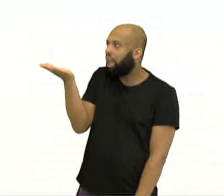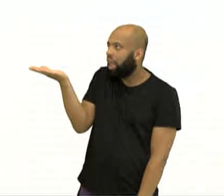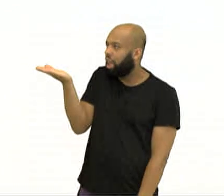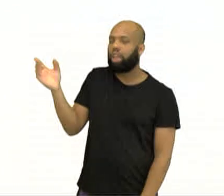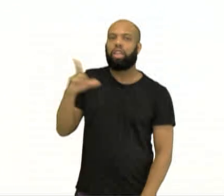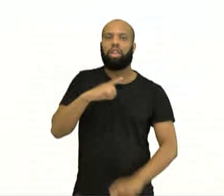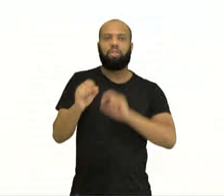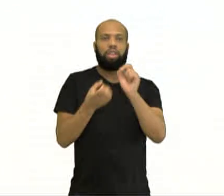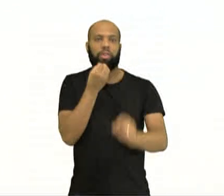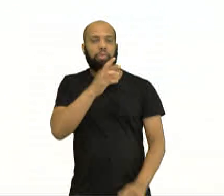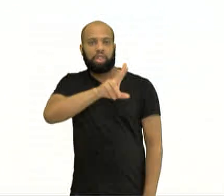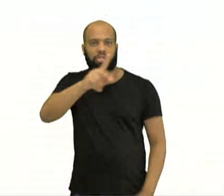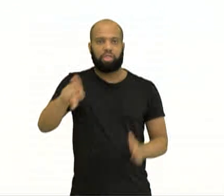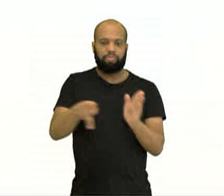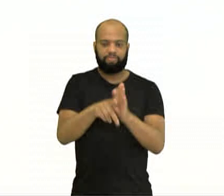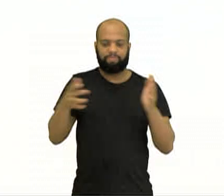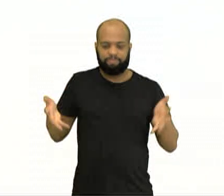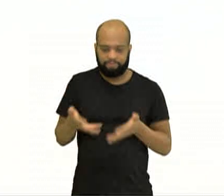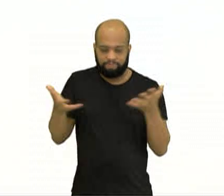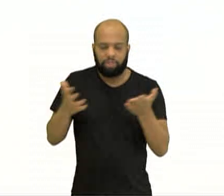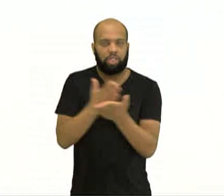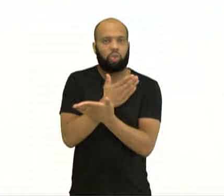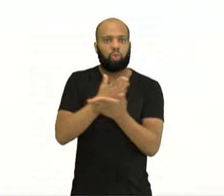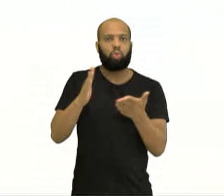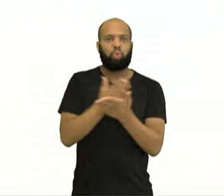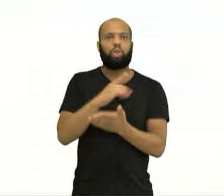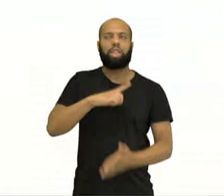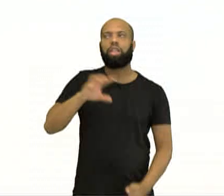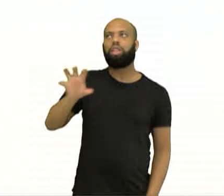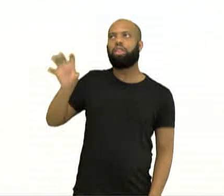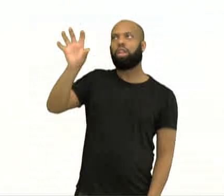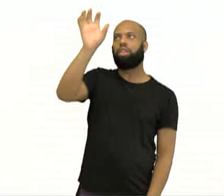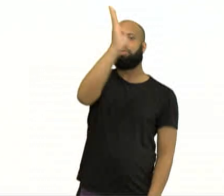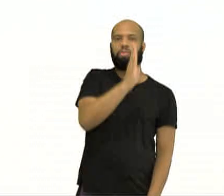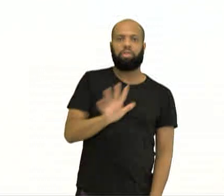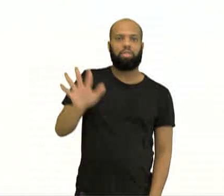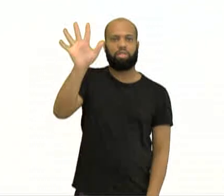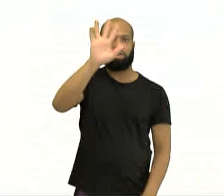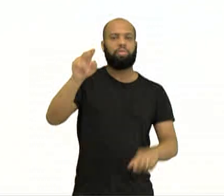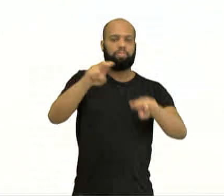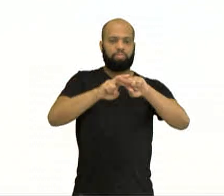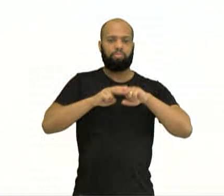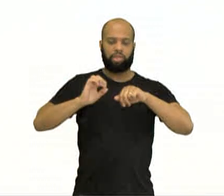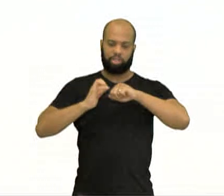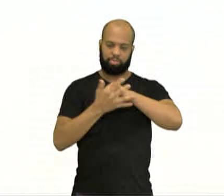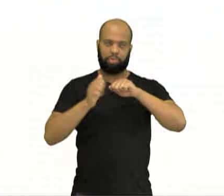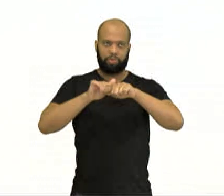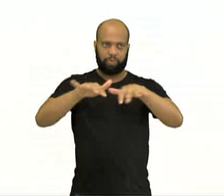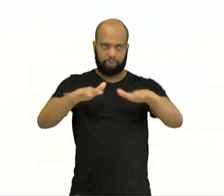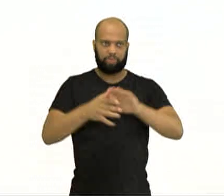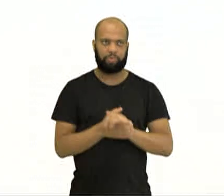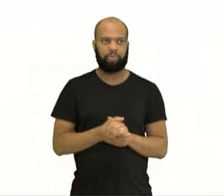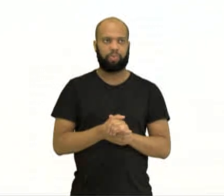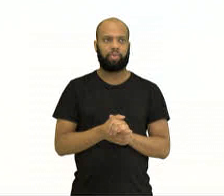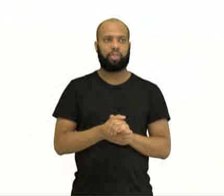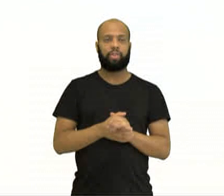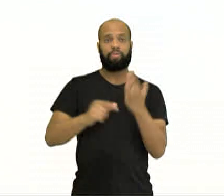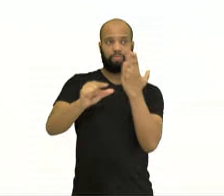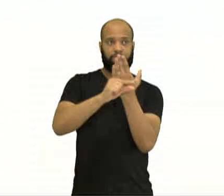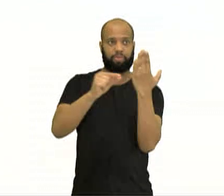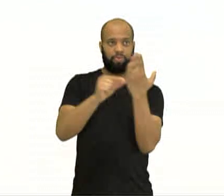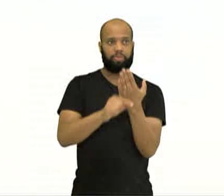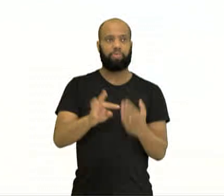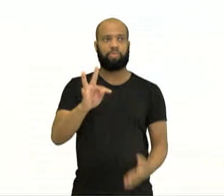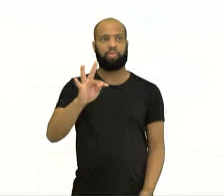por iniciativas que se espalham pelo país diante do coronavírus. Escrita por Thiago Varela,